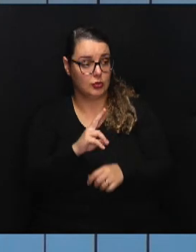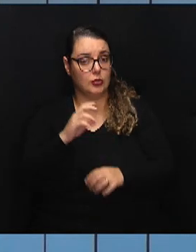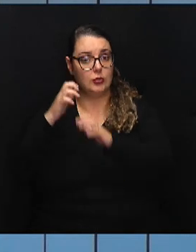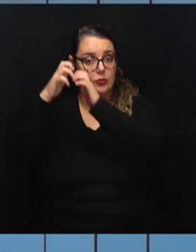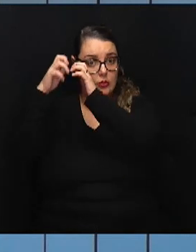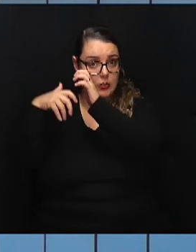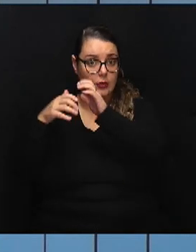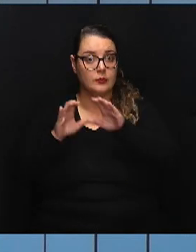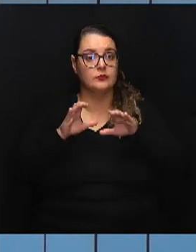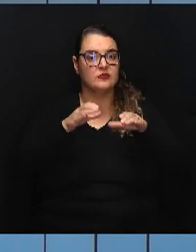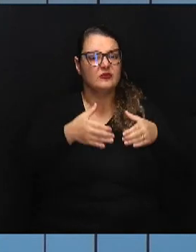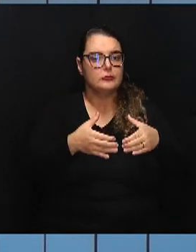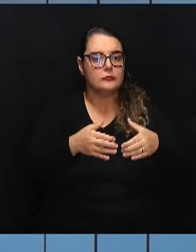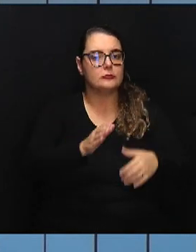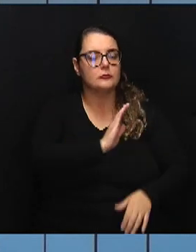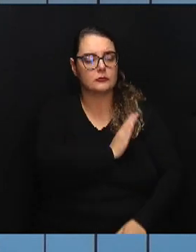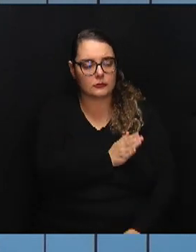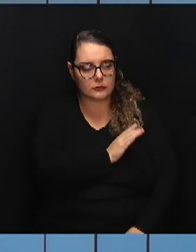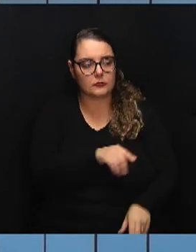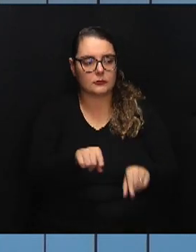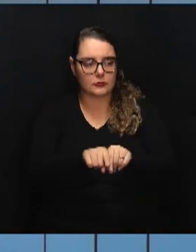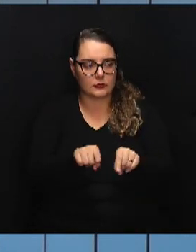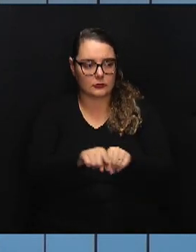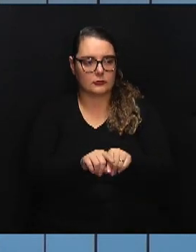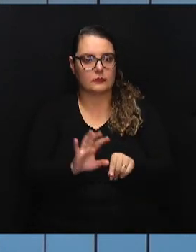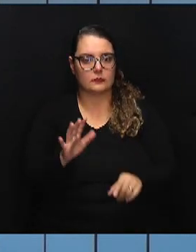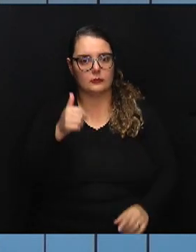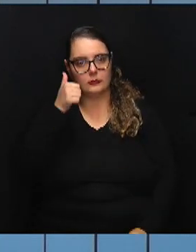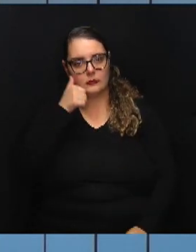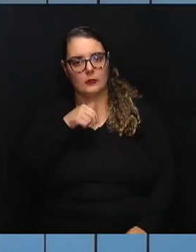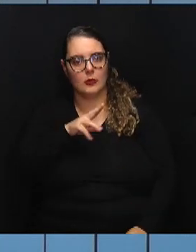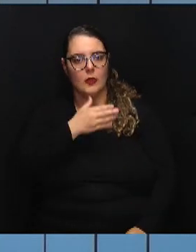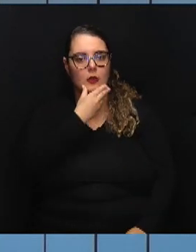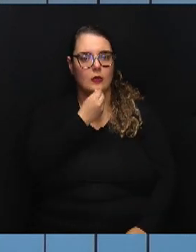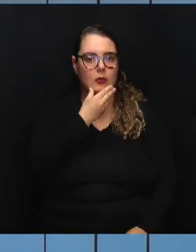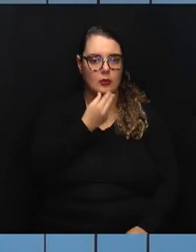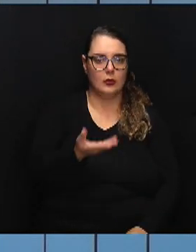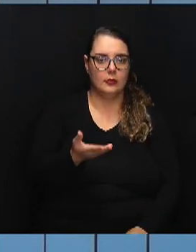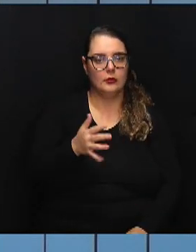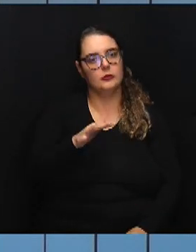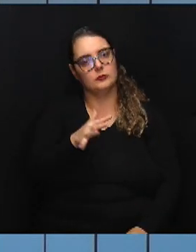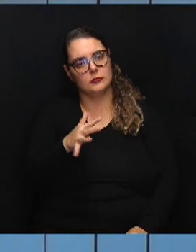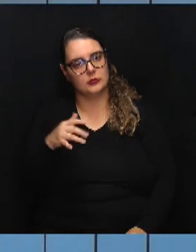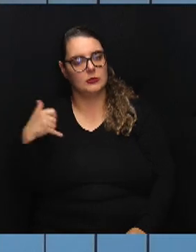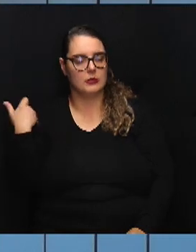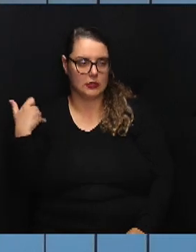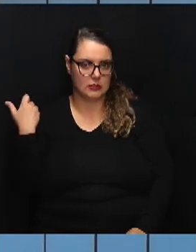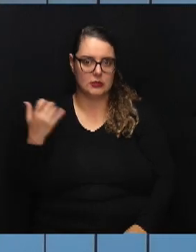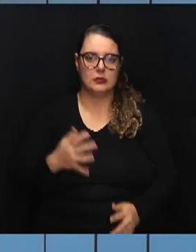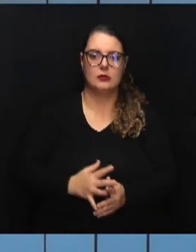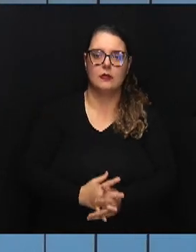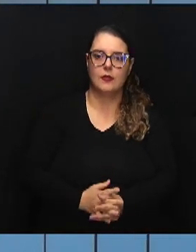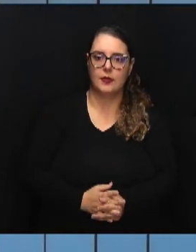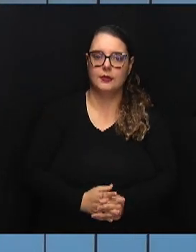um grupo, o infarto, ele ocorre mais nas mulheres ou nos homens? E mais ou menos qual que é a faixa etária?